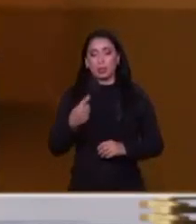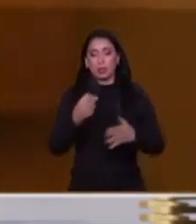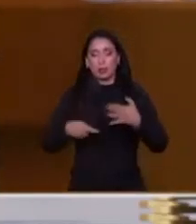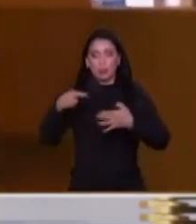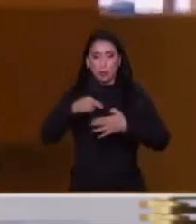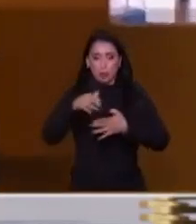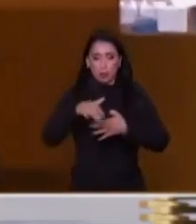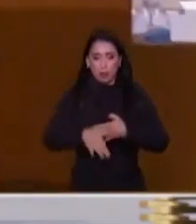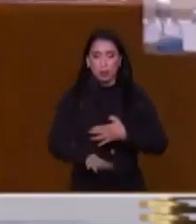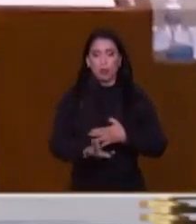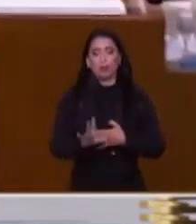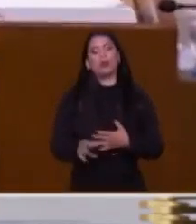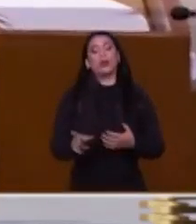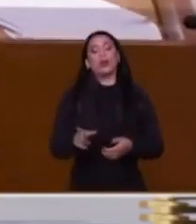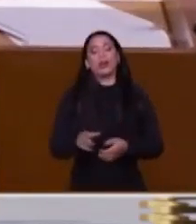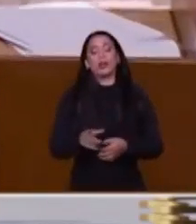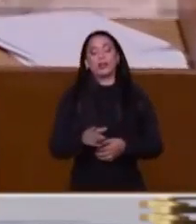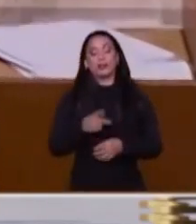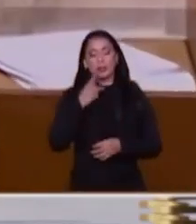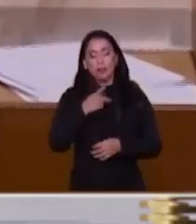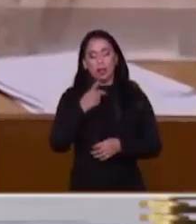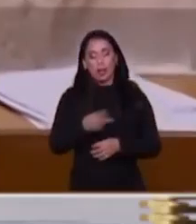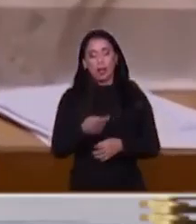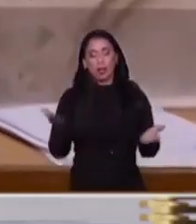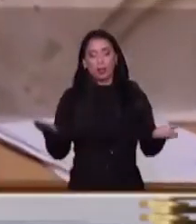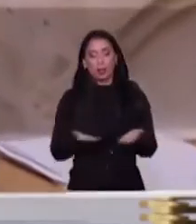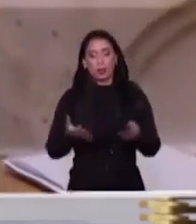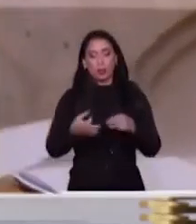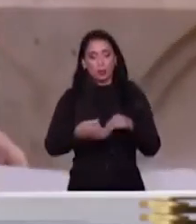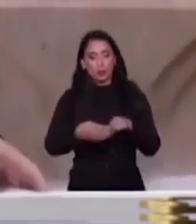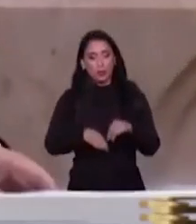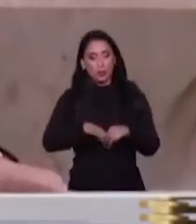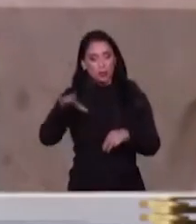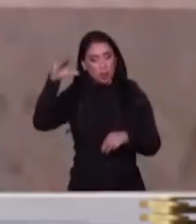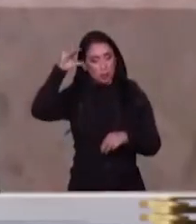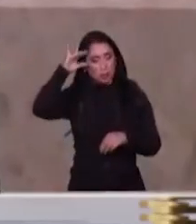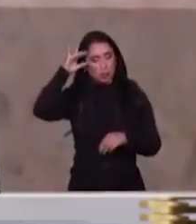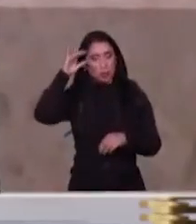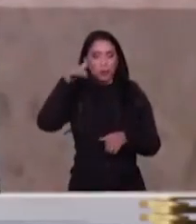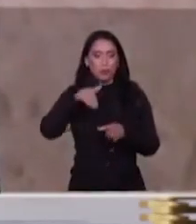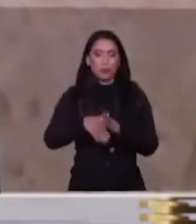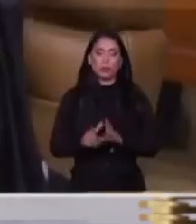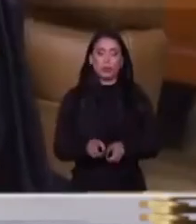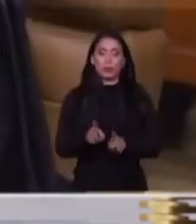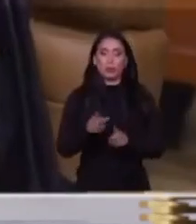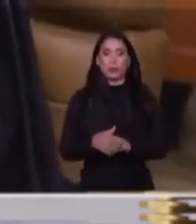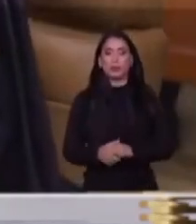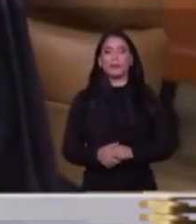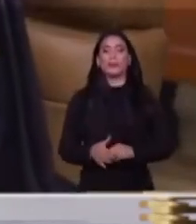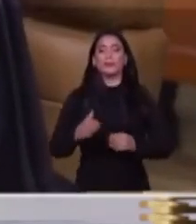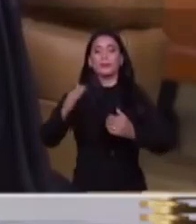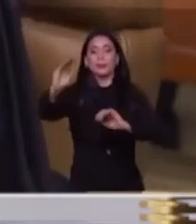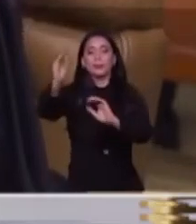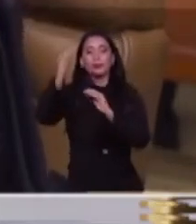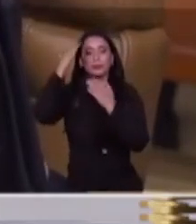seara do Poder Judiciário em inúmeras matérias que seriam de enfrentamento em primário e inicial do